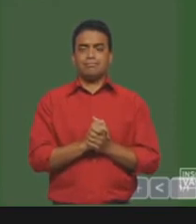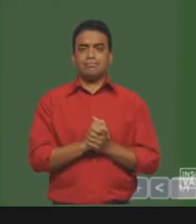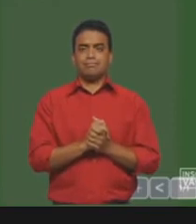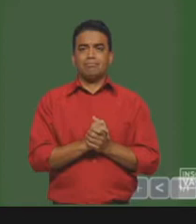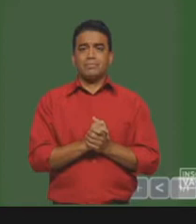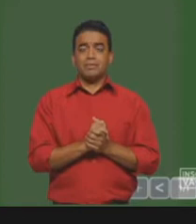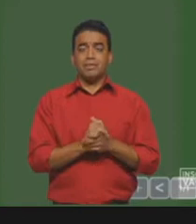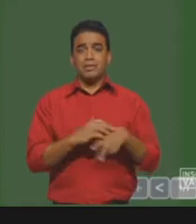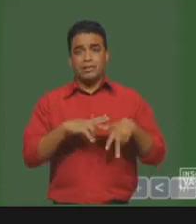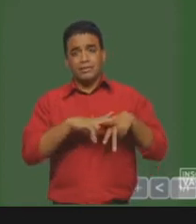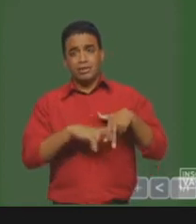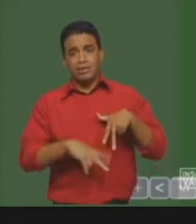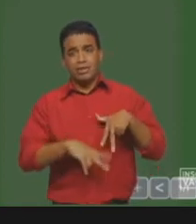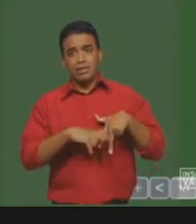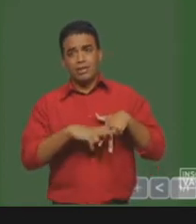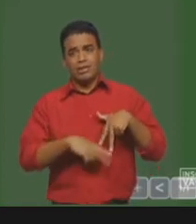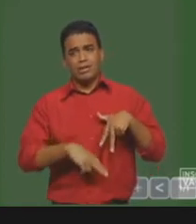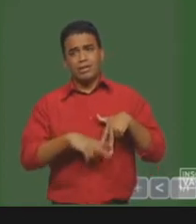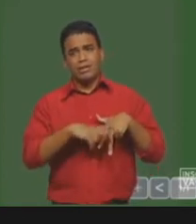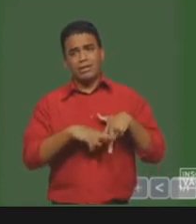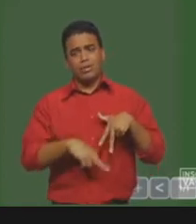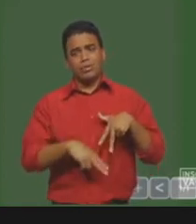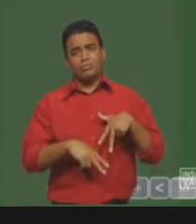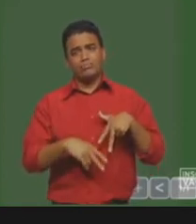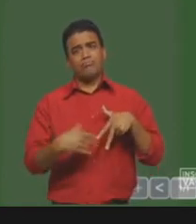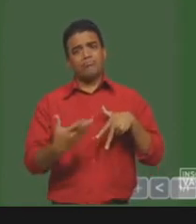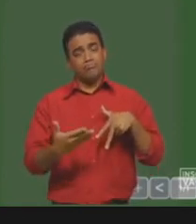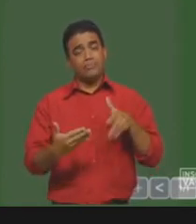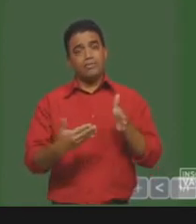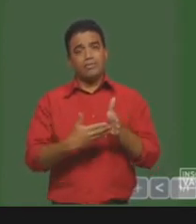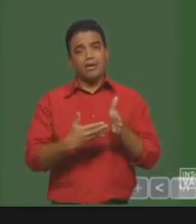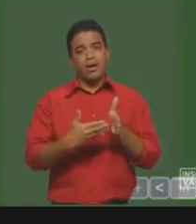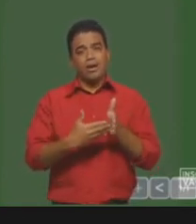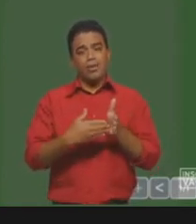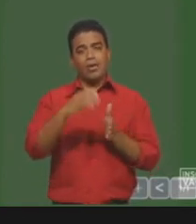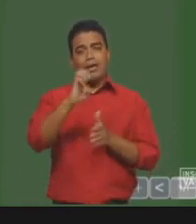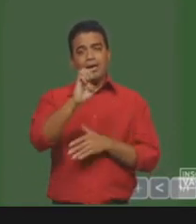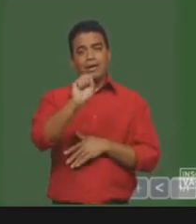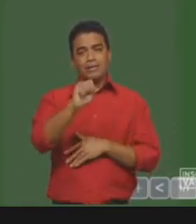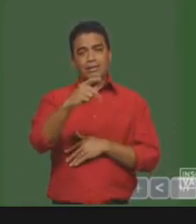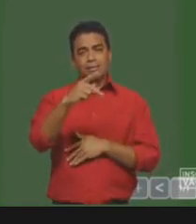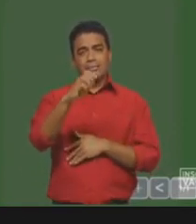Gênero e finalmente espécie.